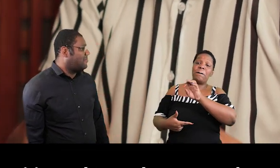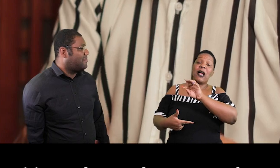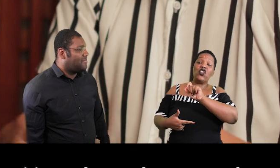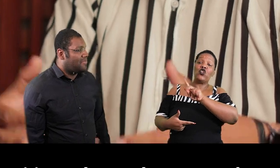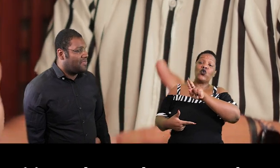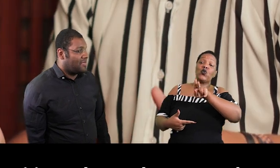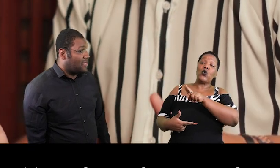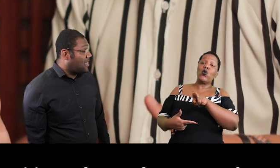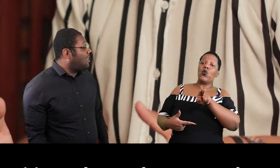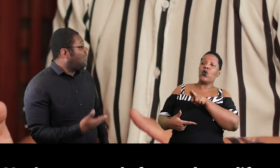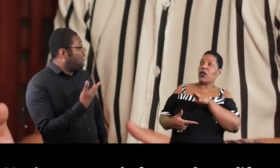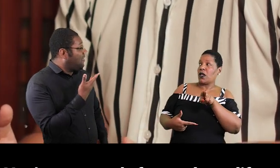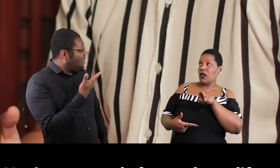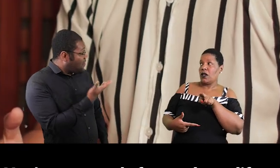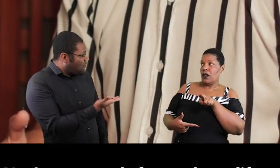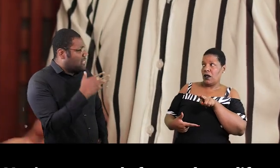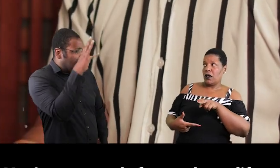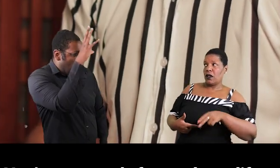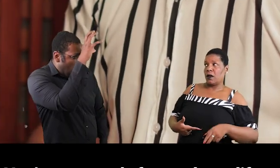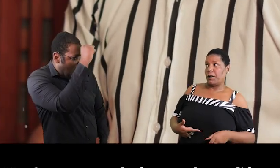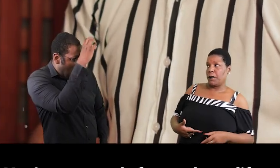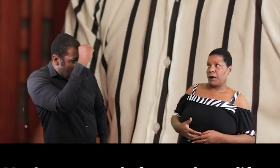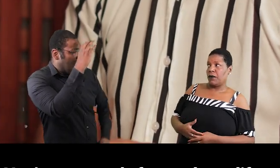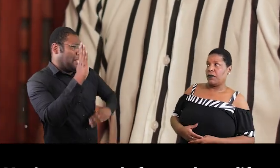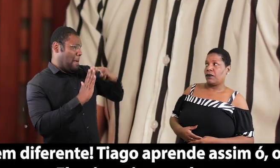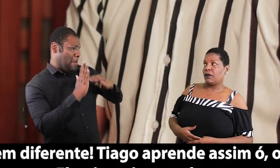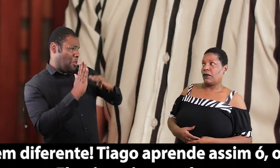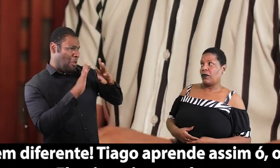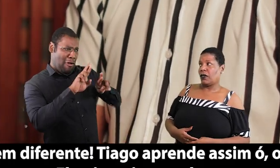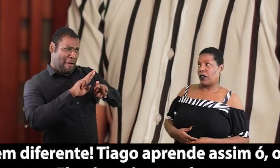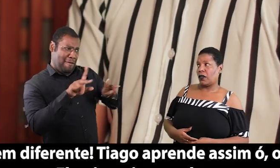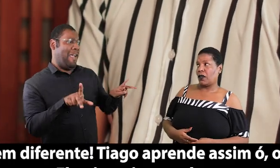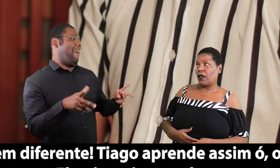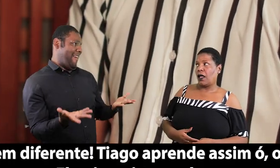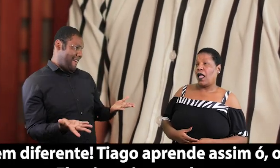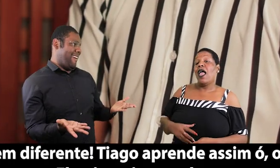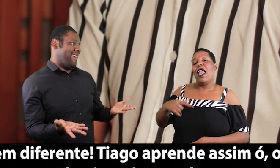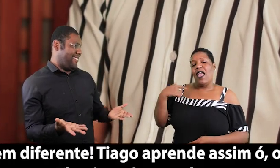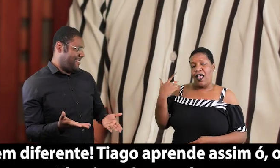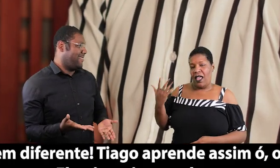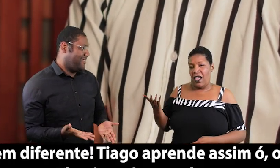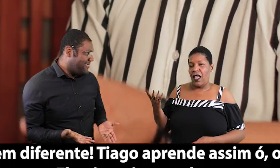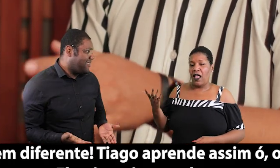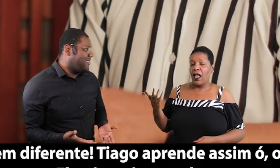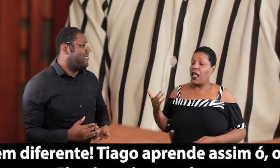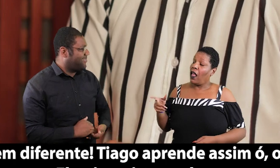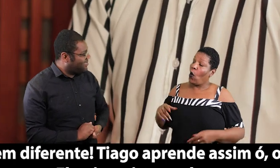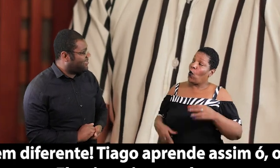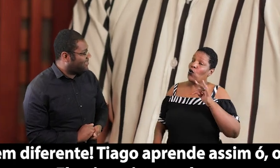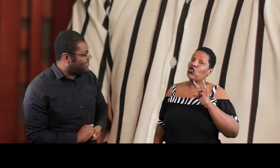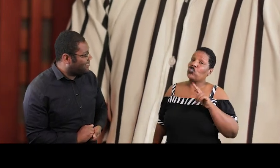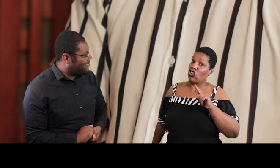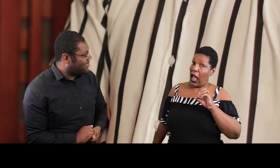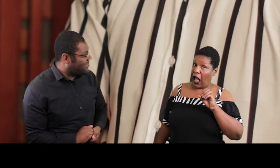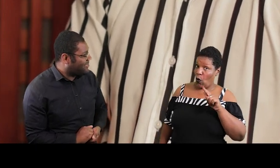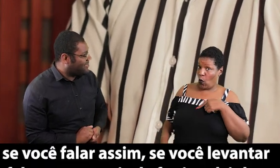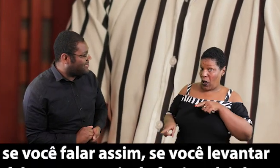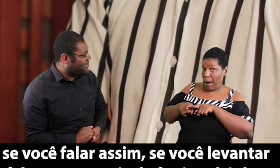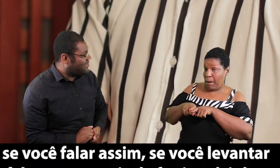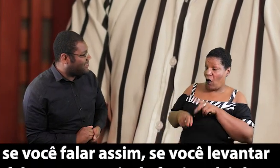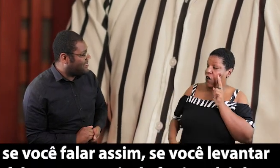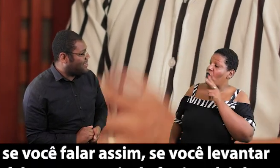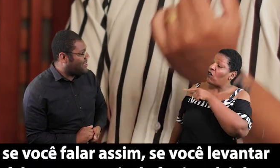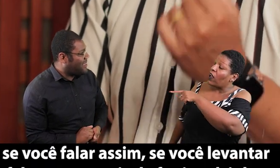me desenvolver e Vocês aprender. pensam de formas bem diferentes. Bem diferente. O Thiago aprende assim, ó, Leandro. Ele vê você tocando, e